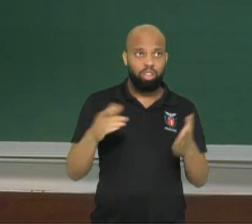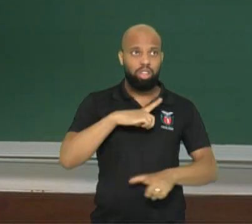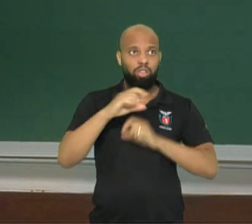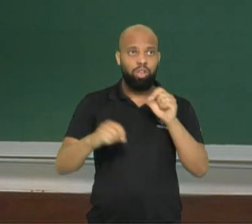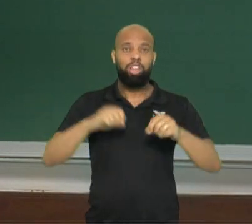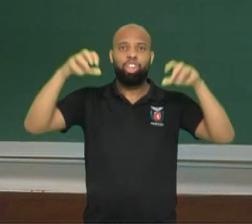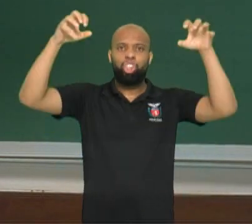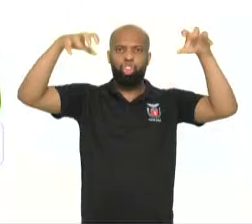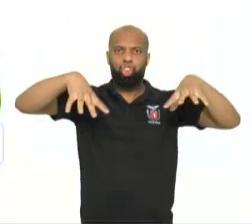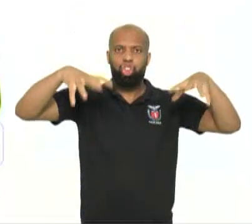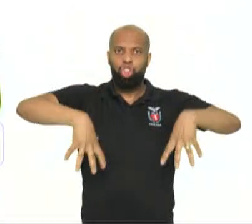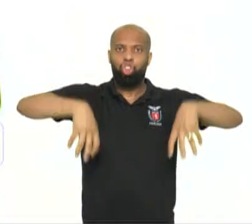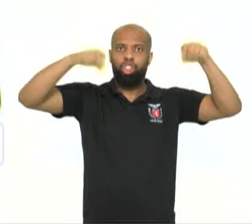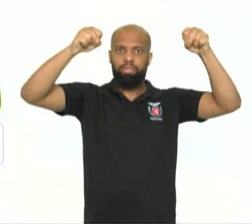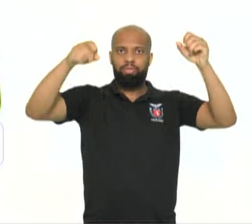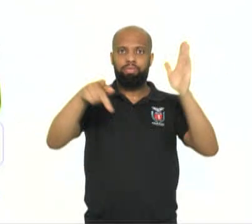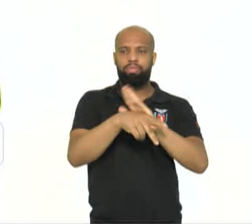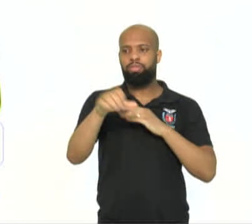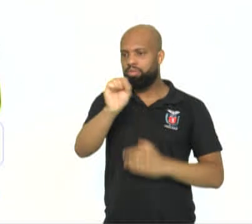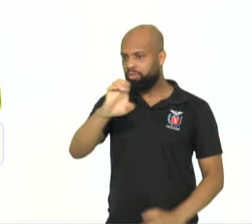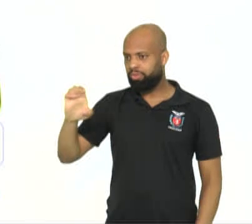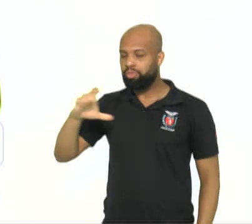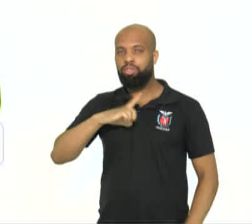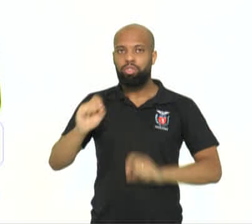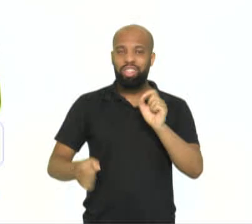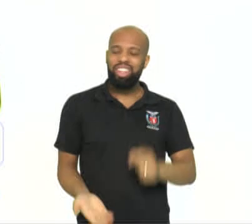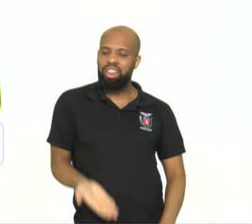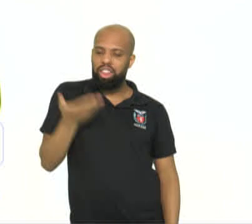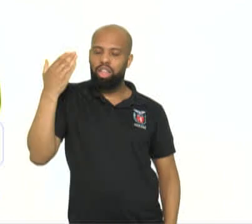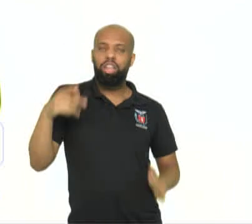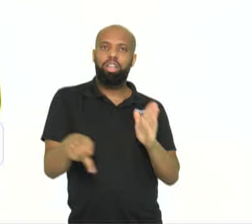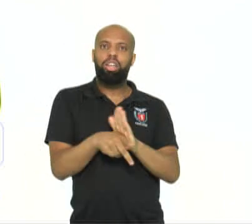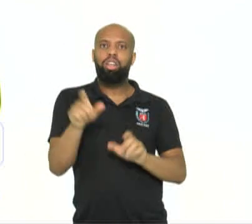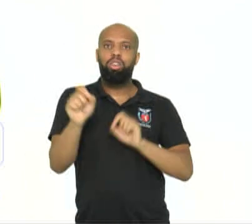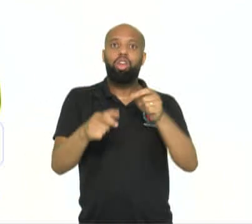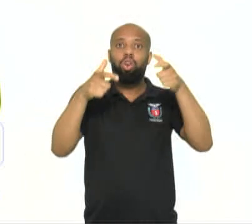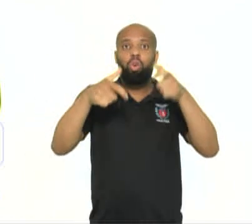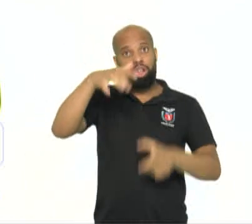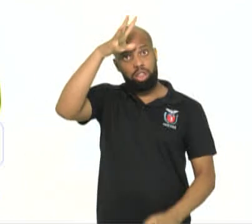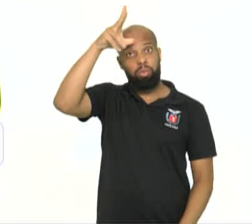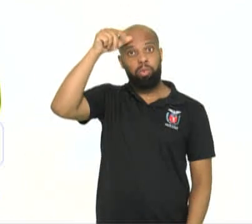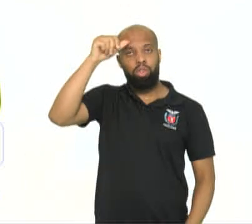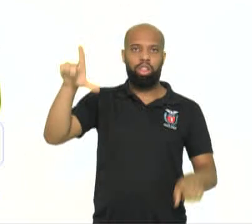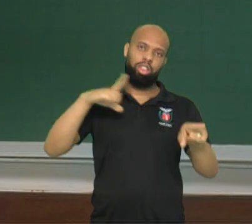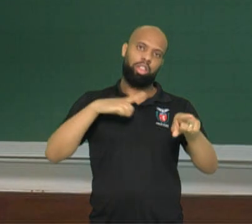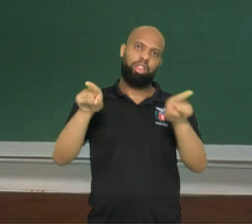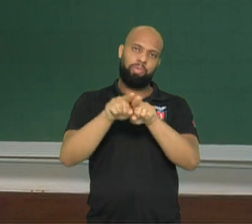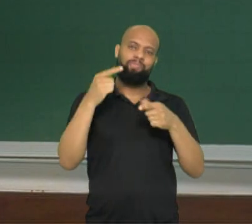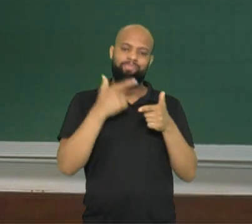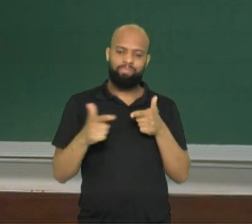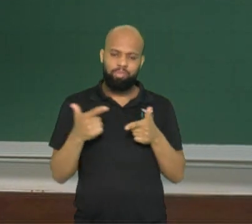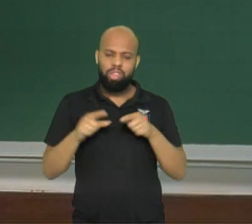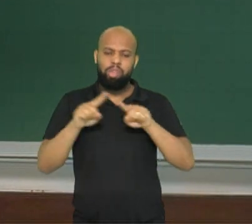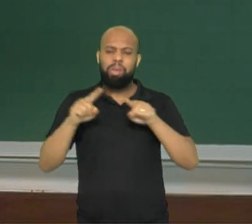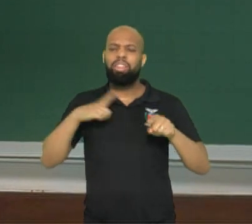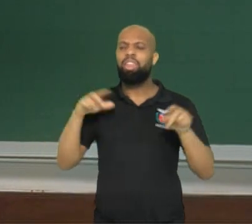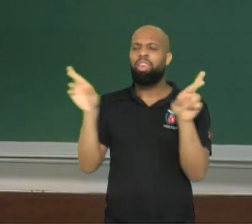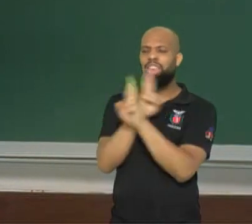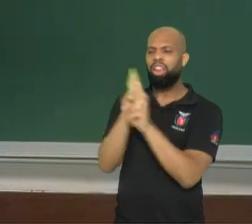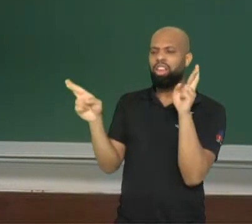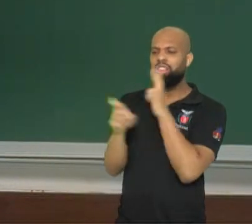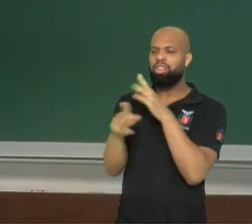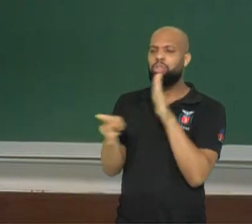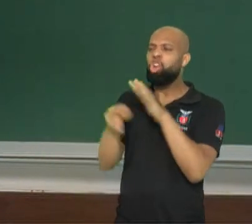no Sudeste, geralmente aumenta o desmatamento no bioma Amazônia. Mas qual é a relação entre seca,